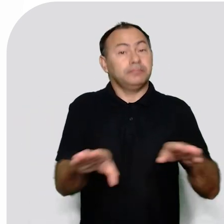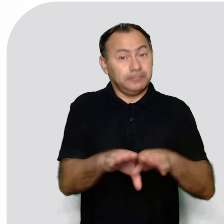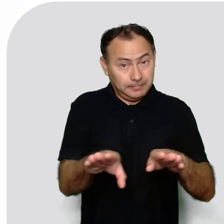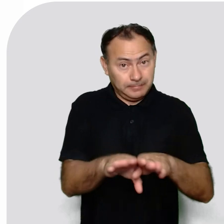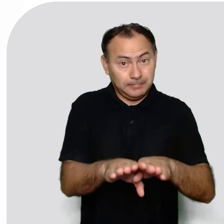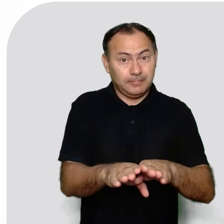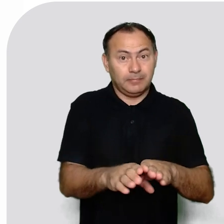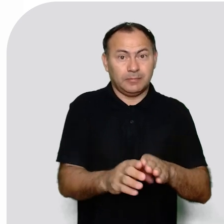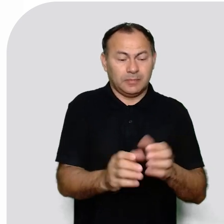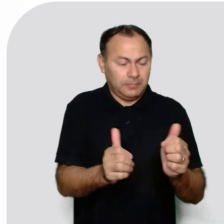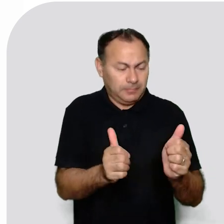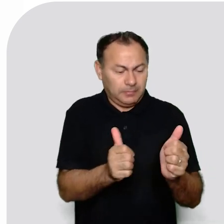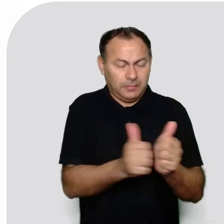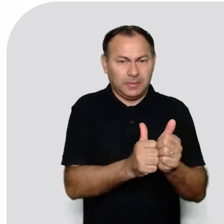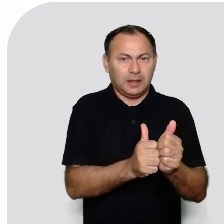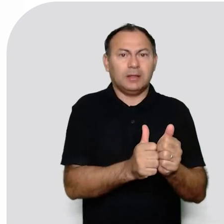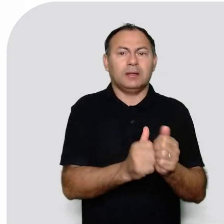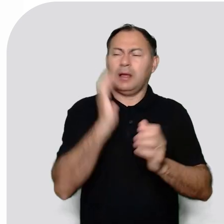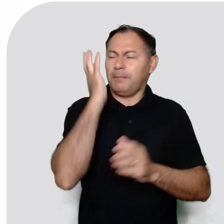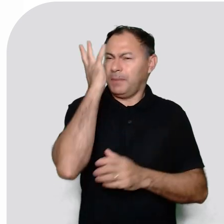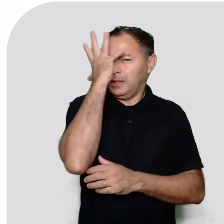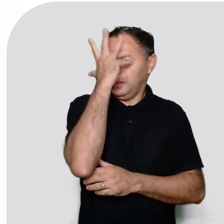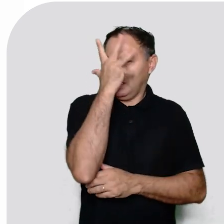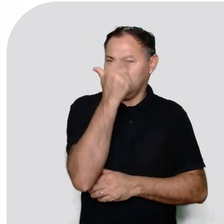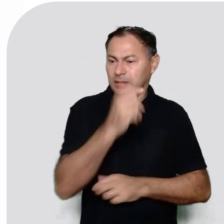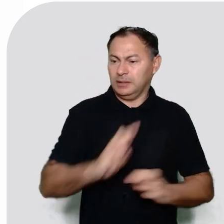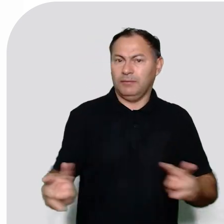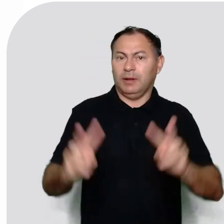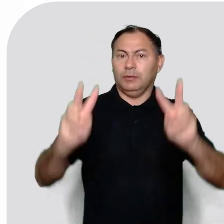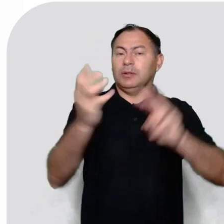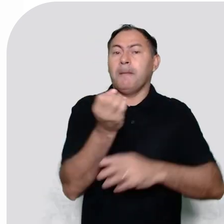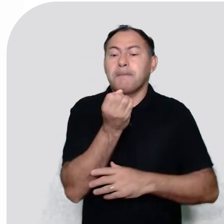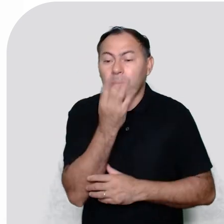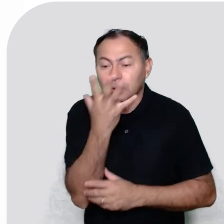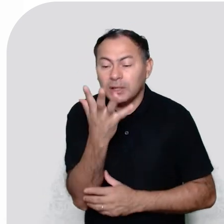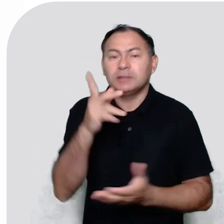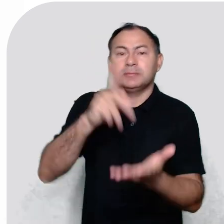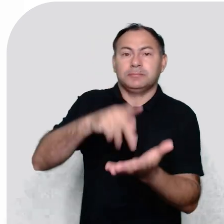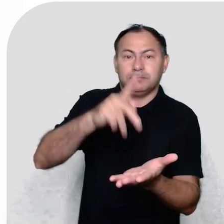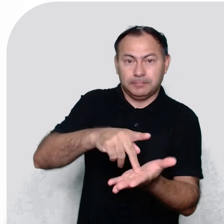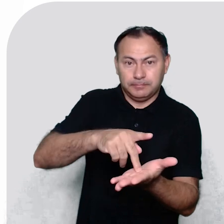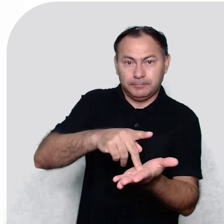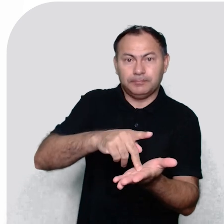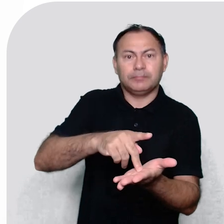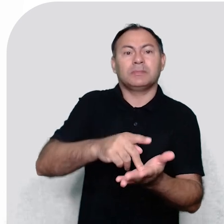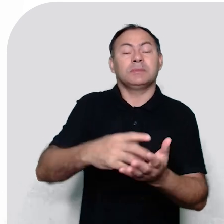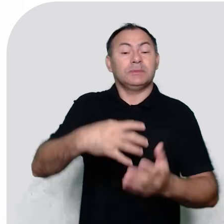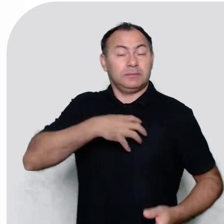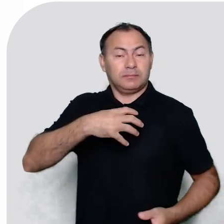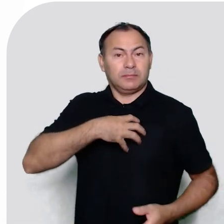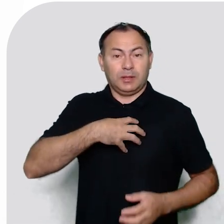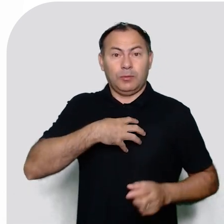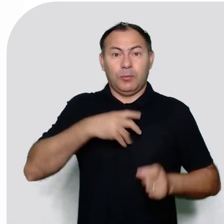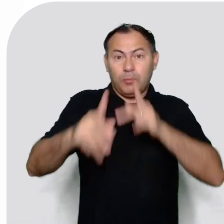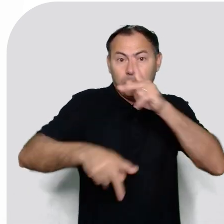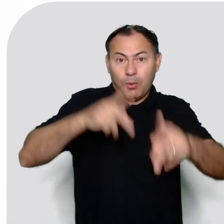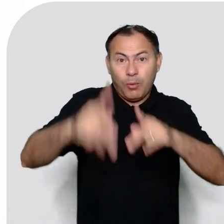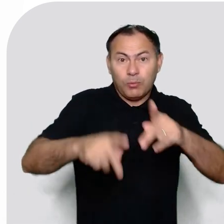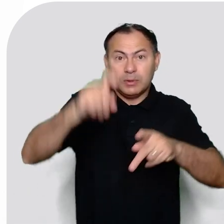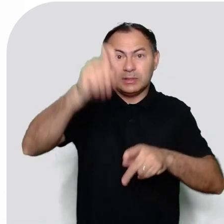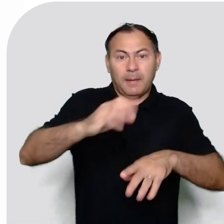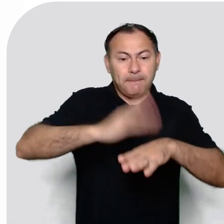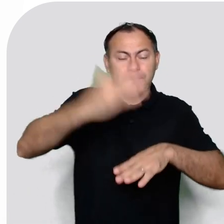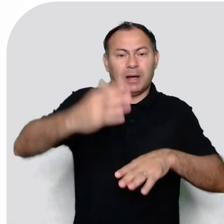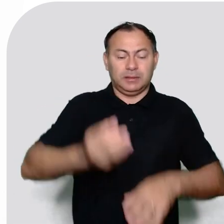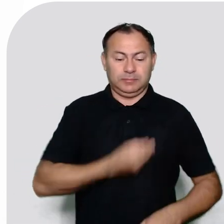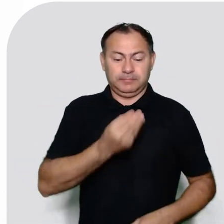disso, aproximamo-nos da beleza, dos valores da bondade e da verdade, de tal forma que a humanidade será